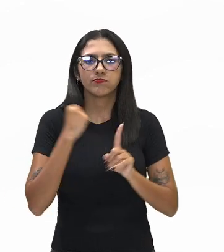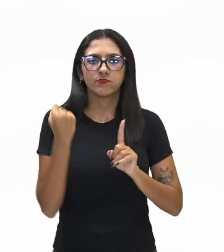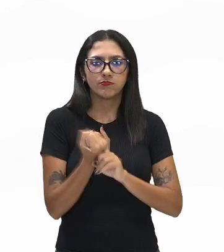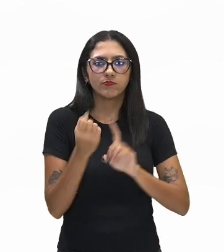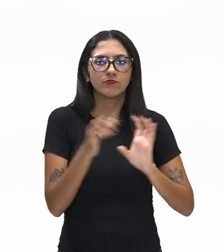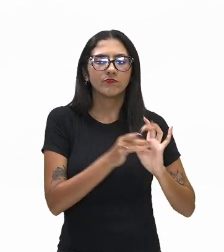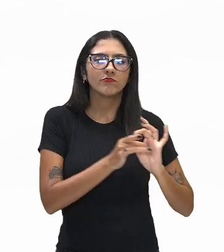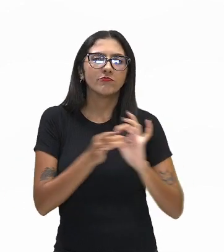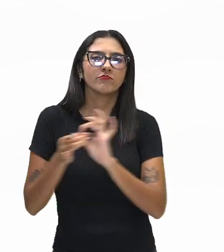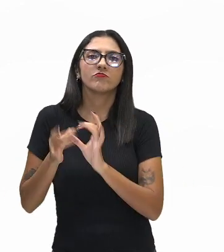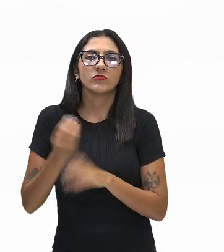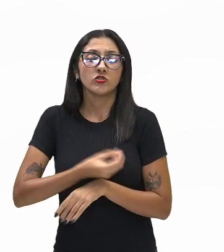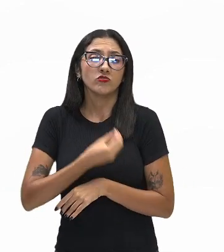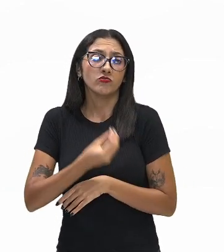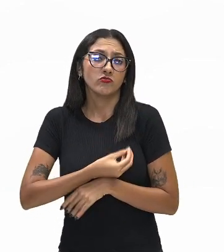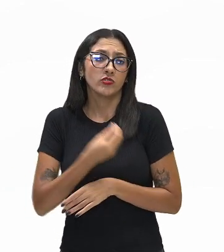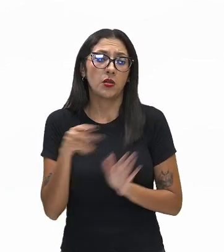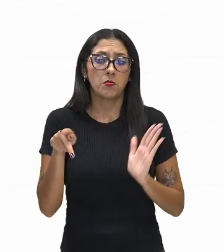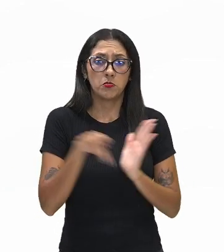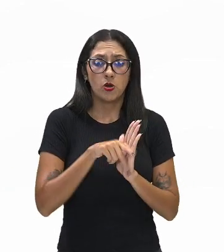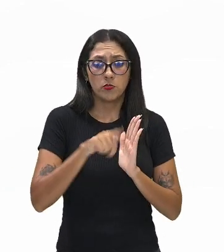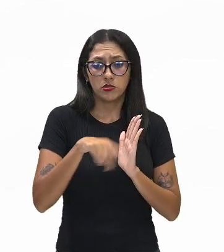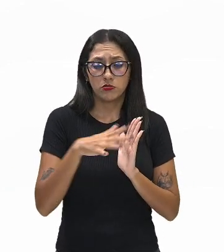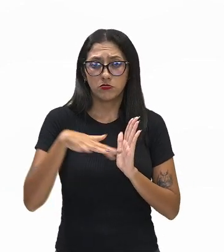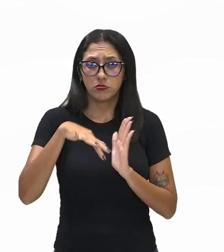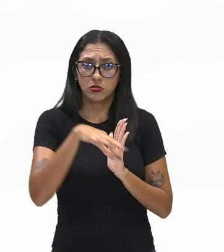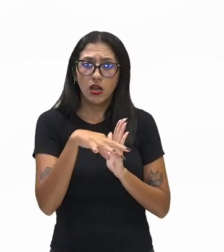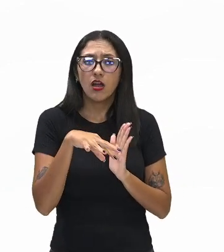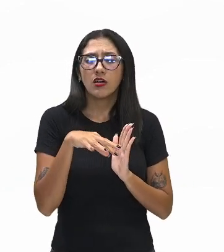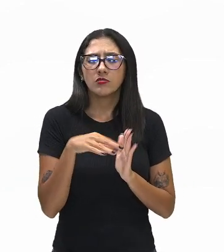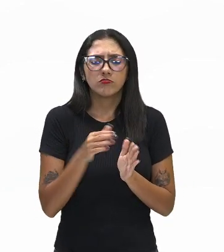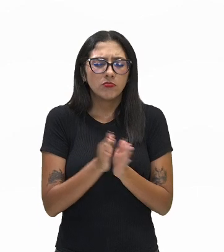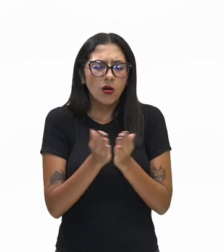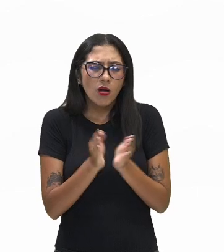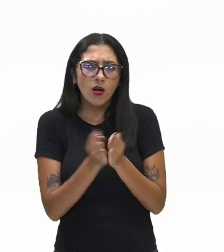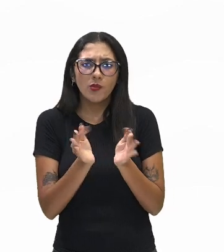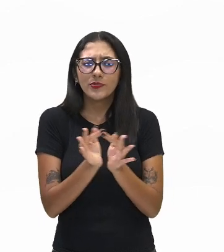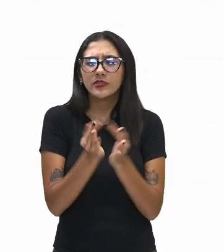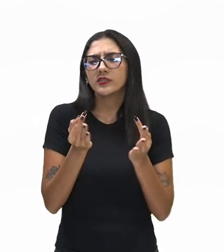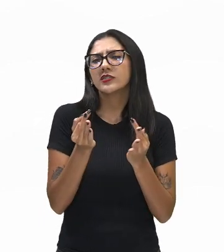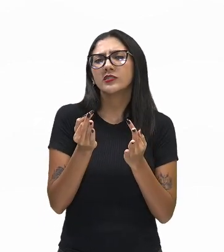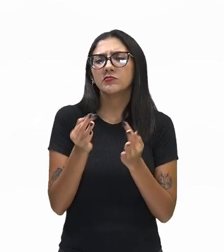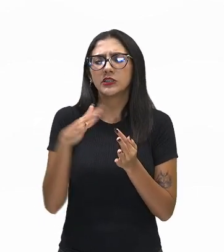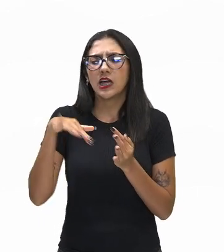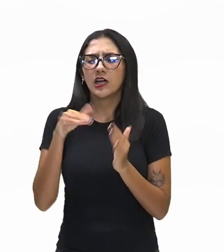por jovens pobres na periferia de Belo Horizonte,